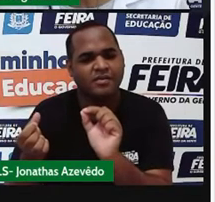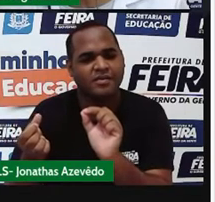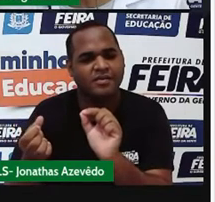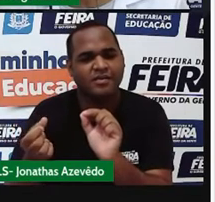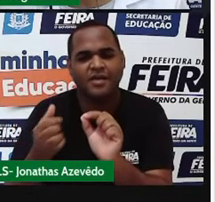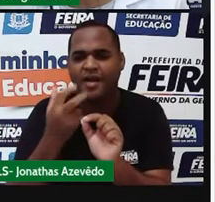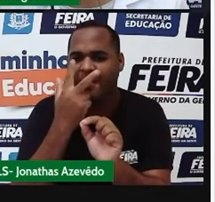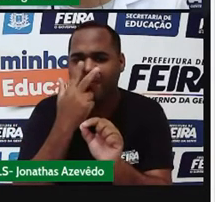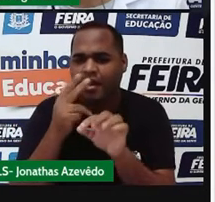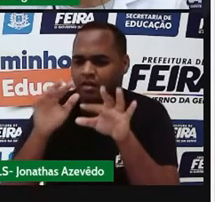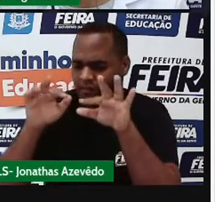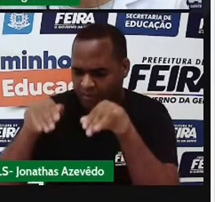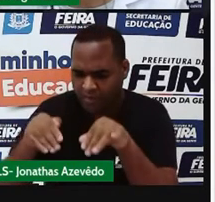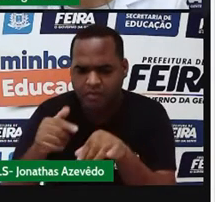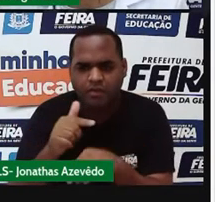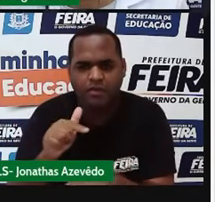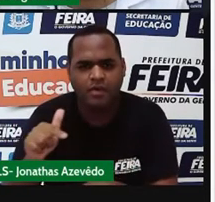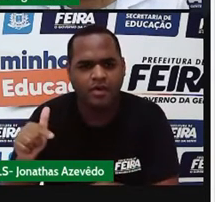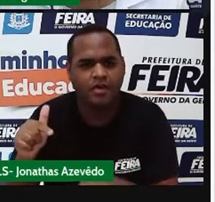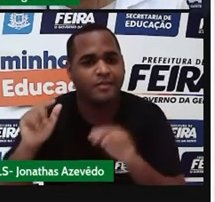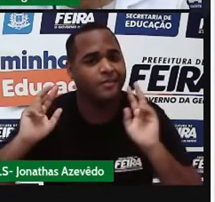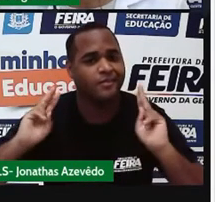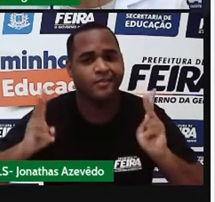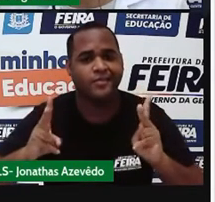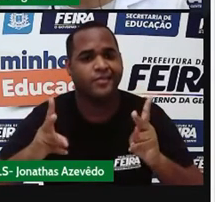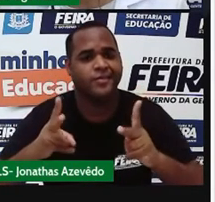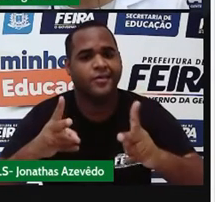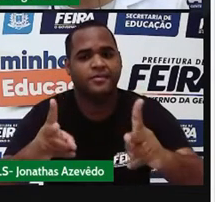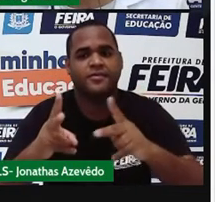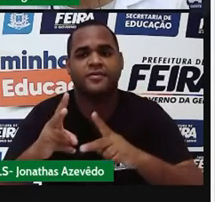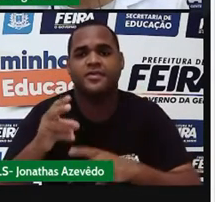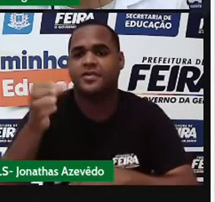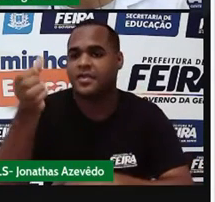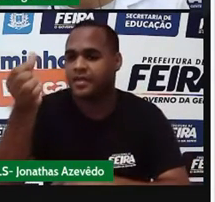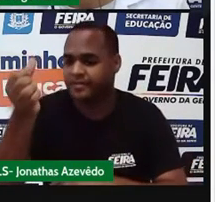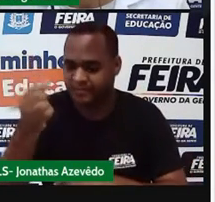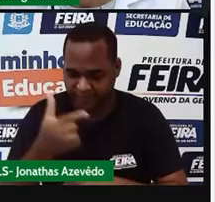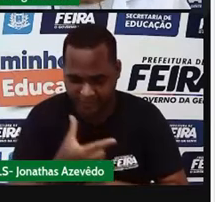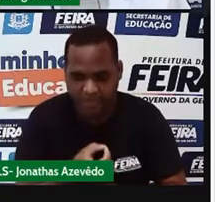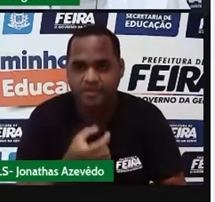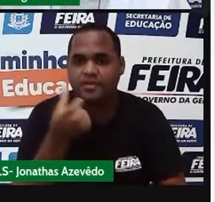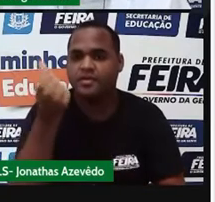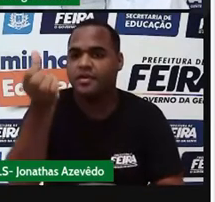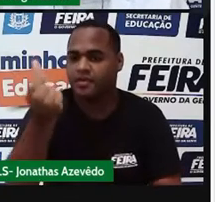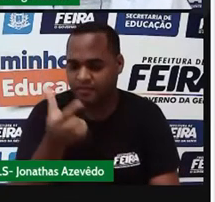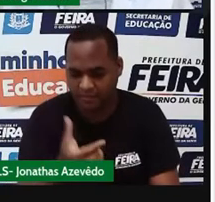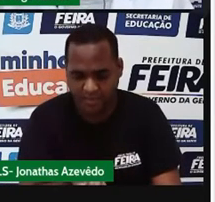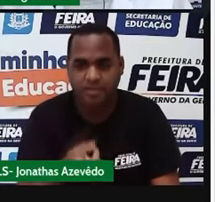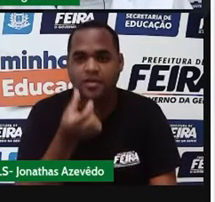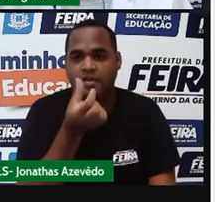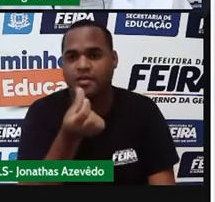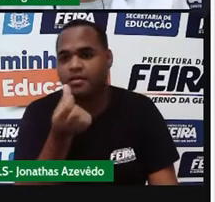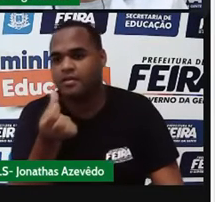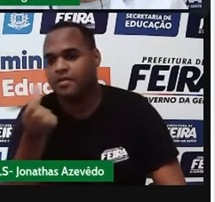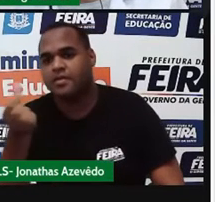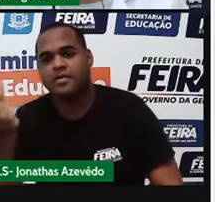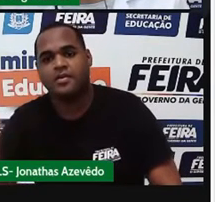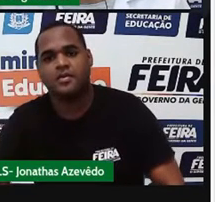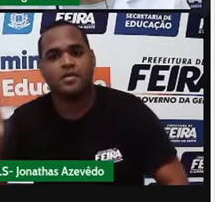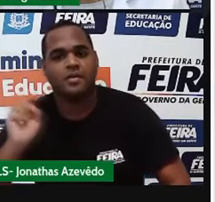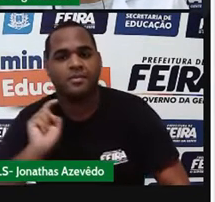nunca vai se acabar nunca é por isso que a gente coloca os...